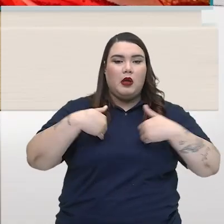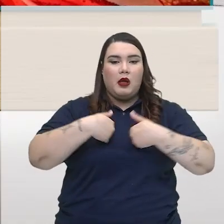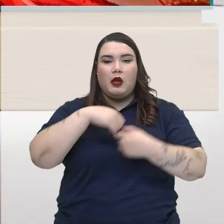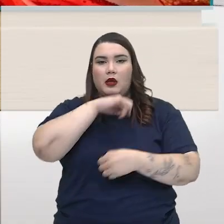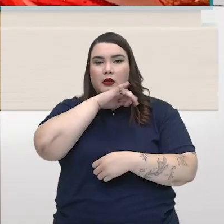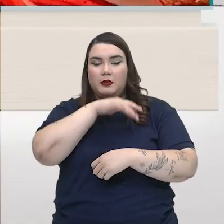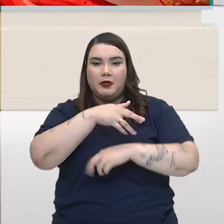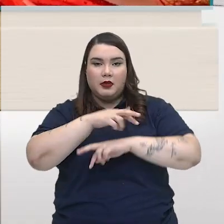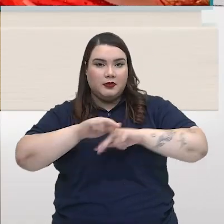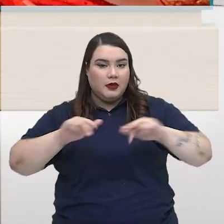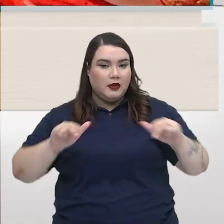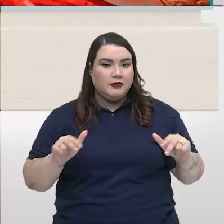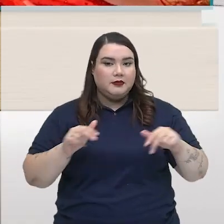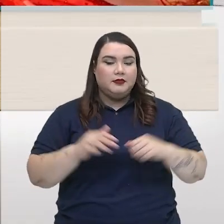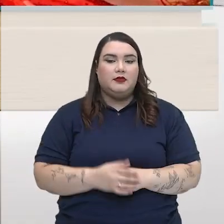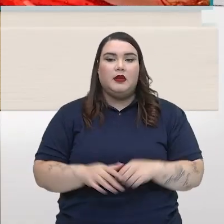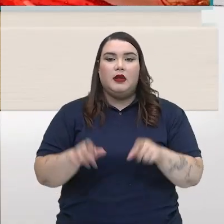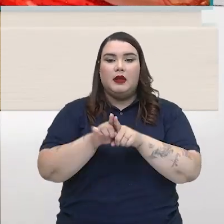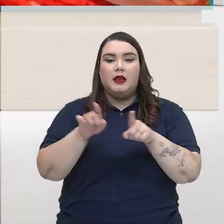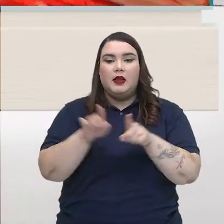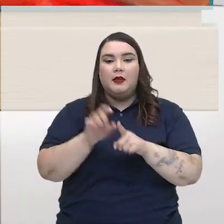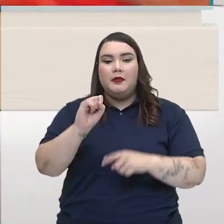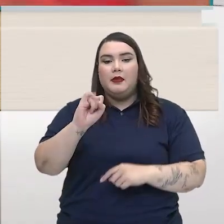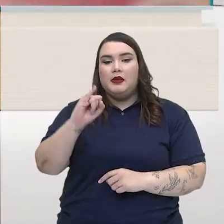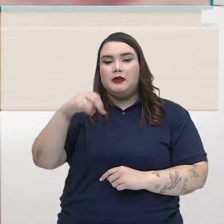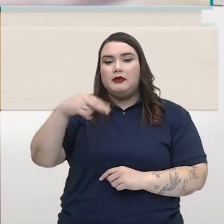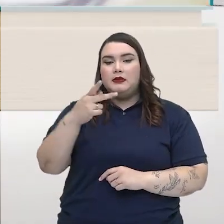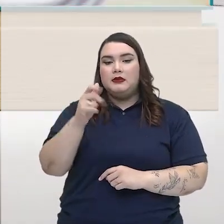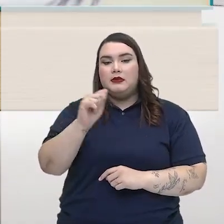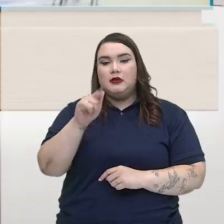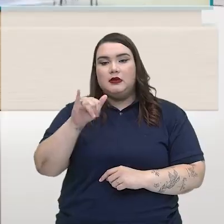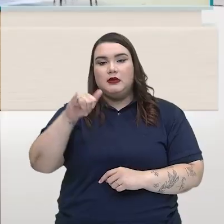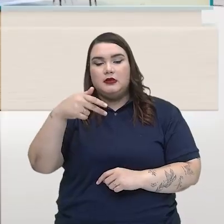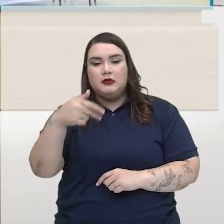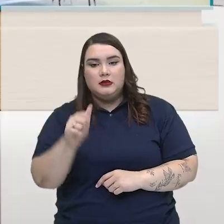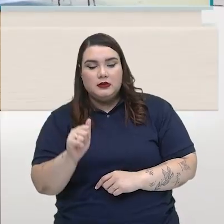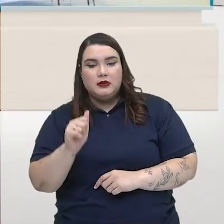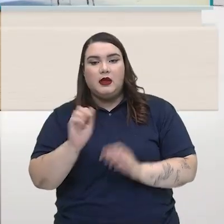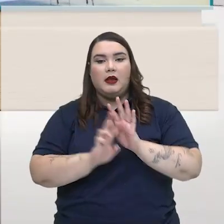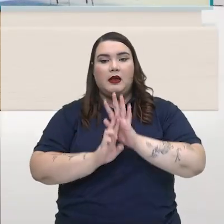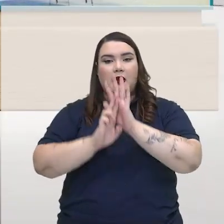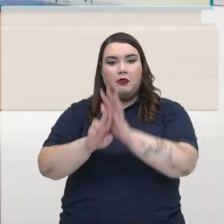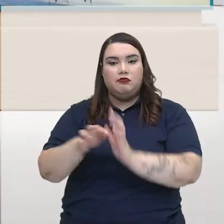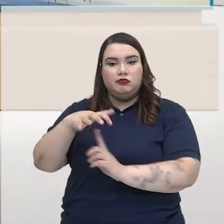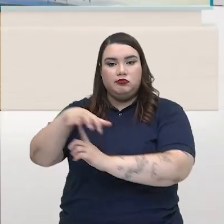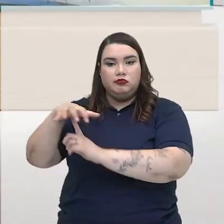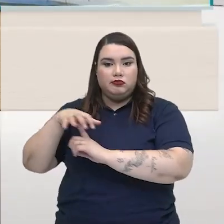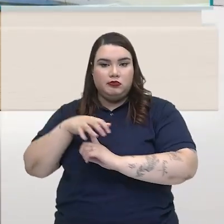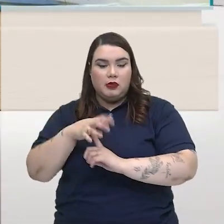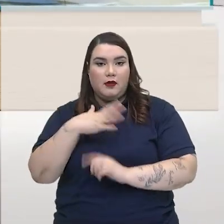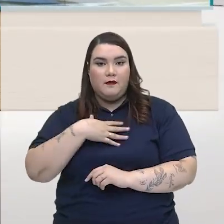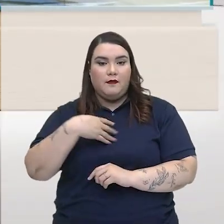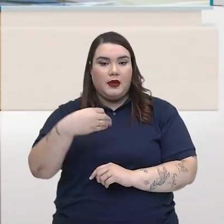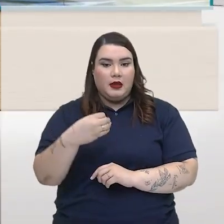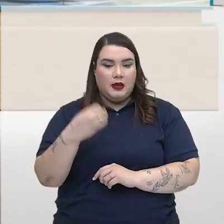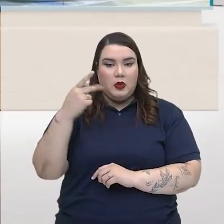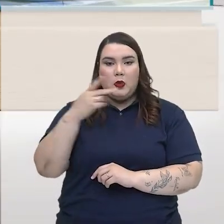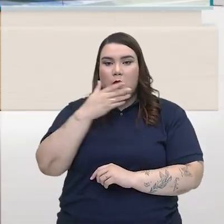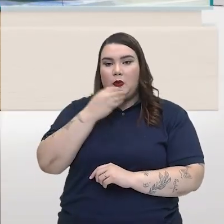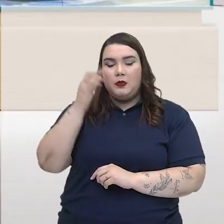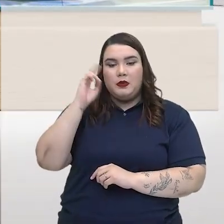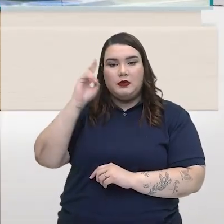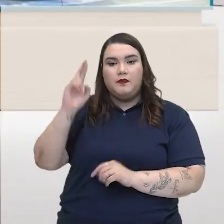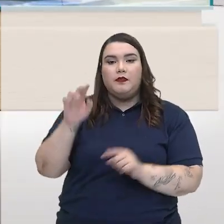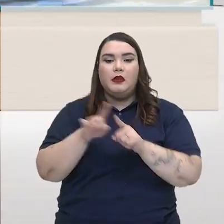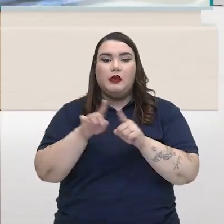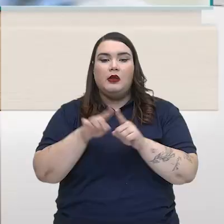da fazenda, que traz ali toda a leveza e delicadeza, é a filha do dono da fazenda. Nós temos a porta-estandarte,